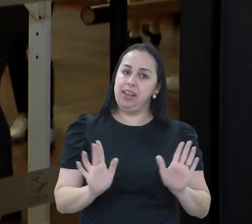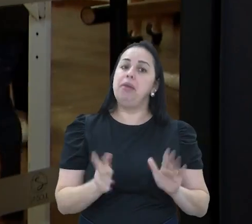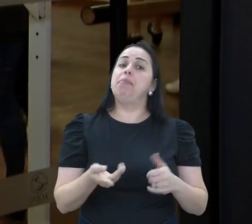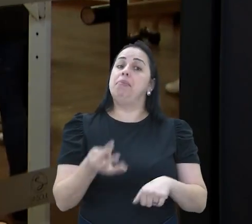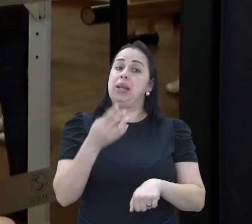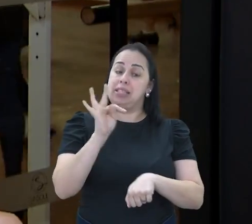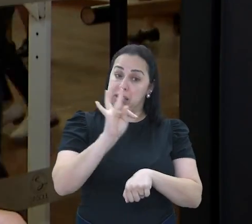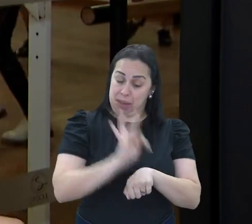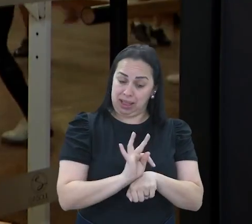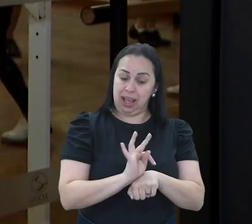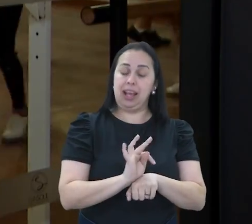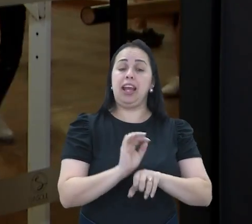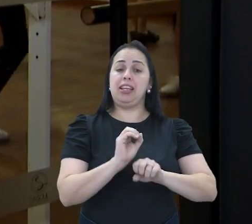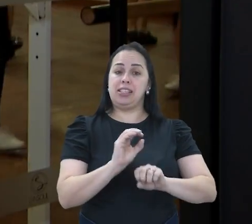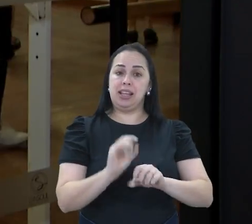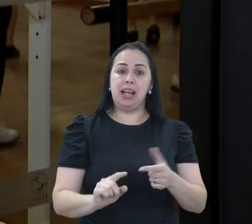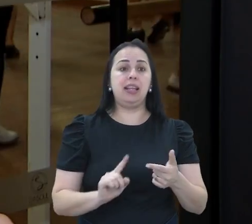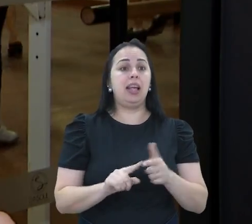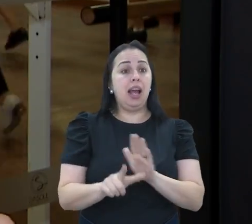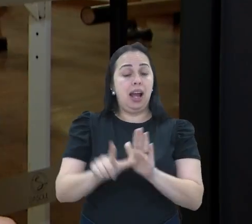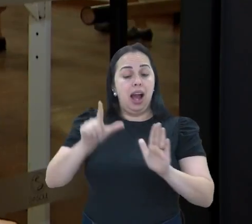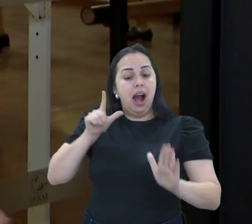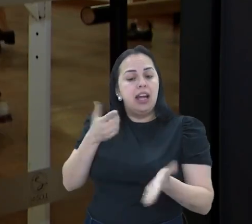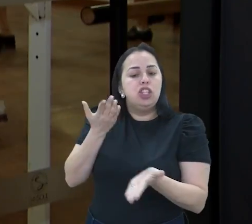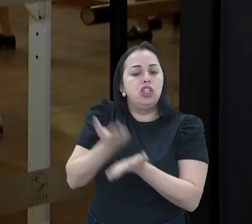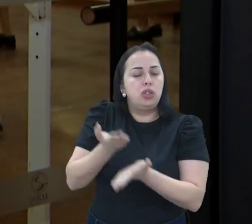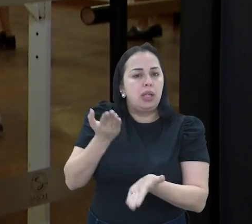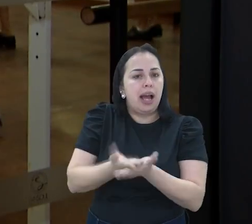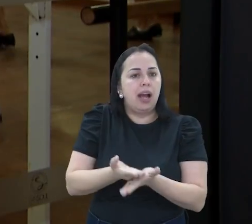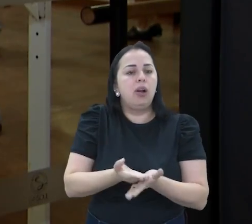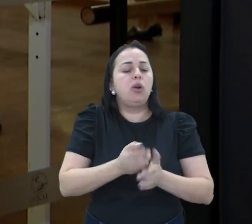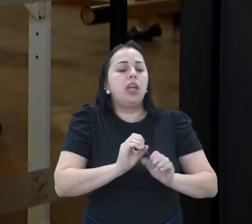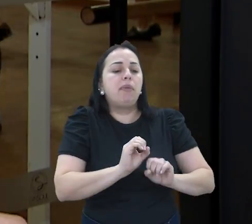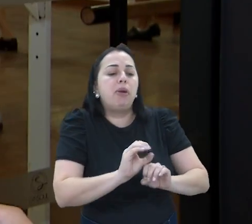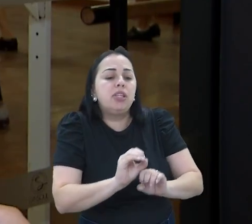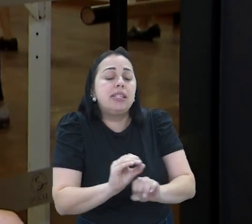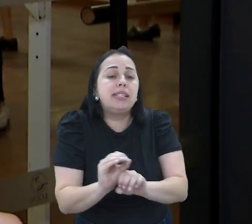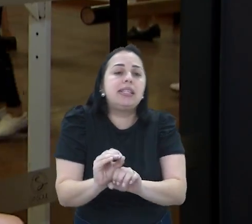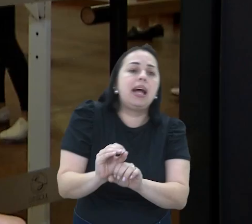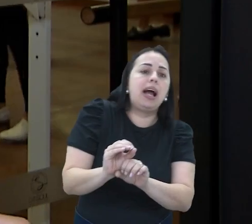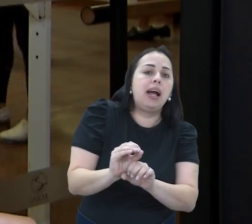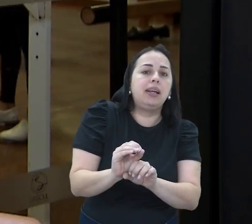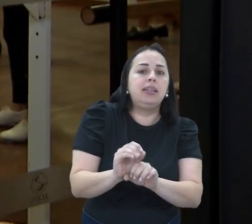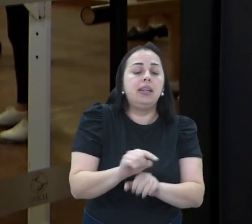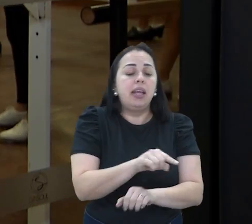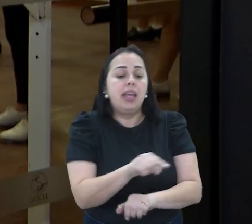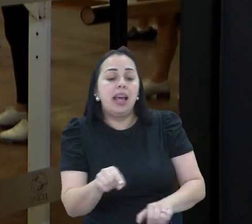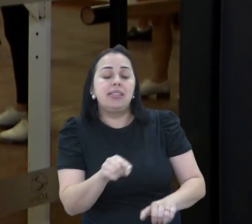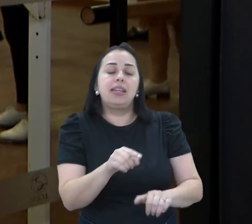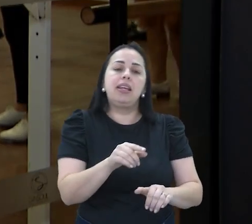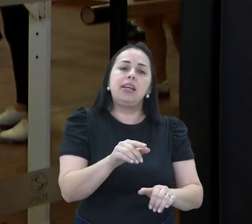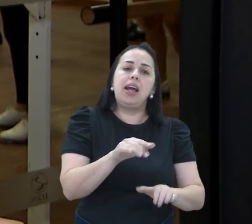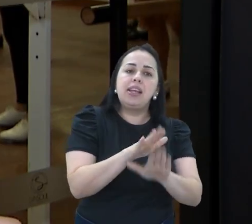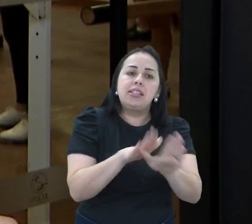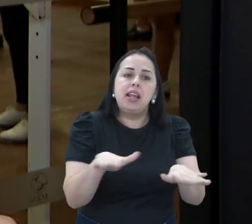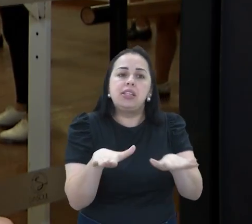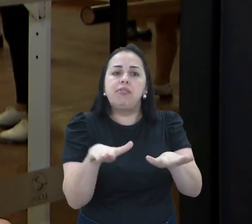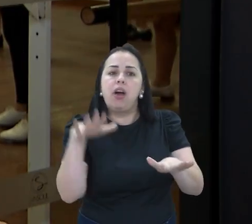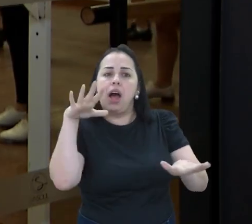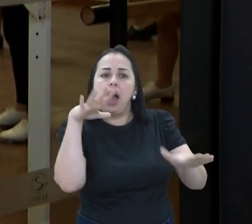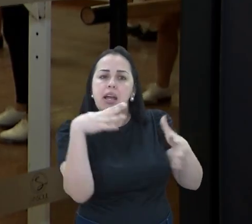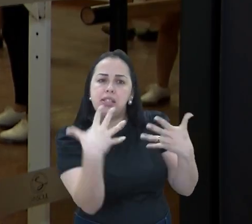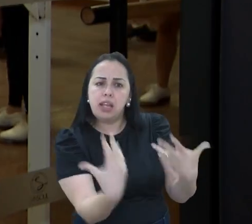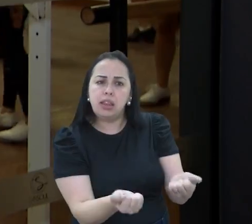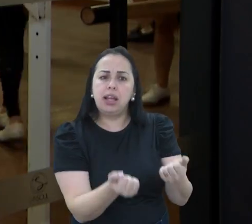uma técnica, existe todo um estudo para os passos que a gente pode dar ou não, como a criança vai desenvolver. Então,